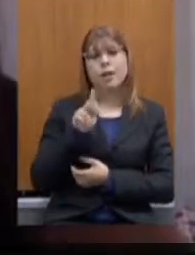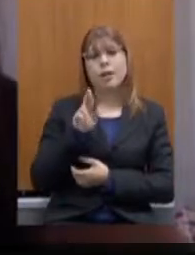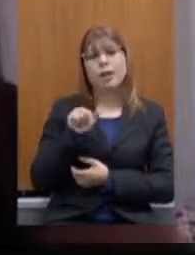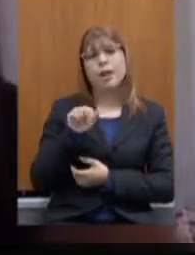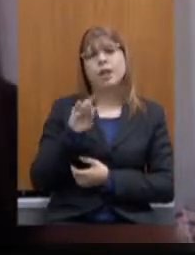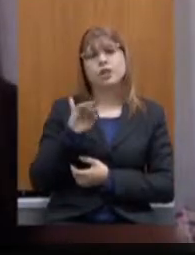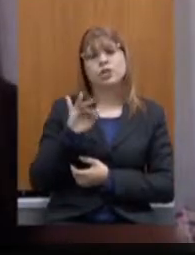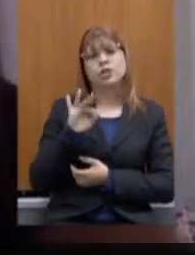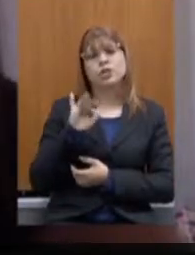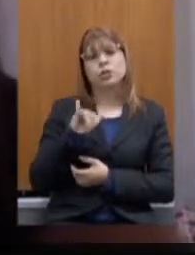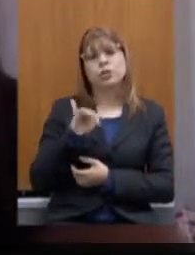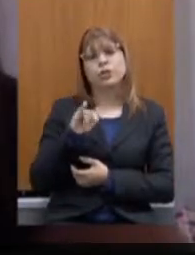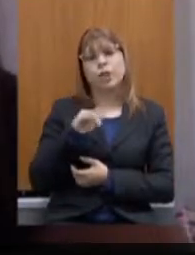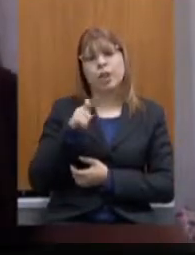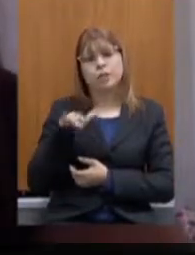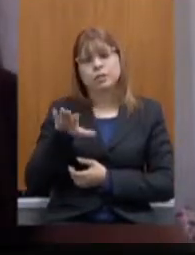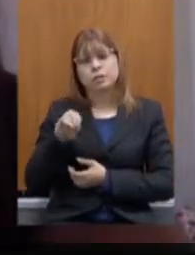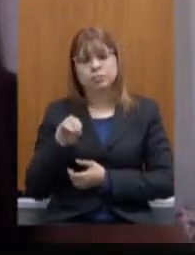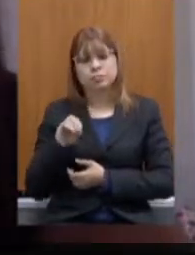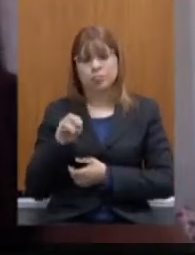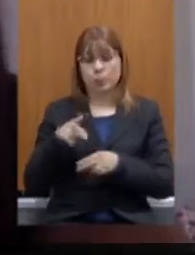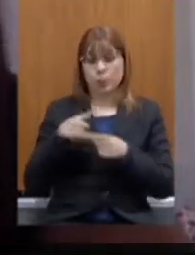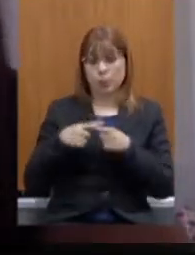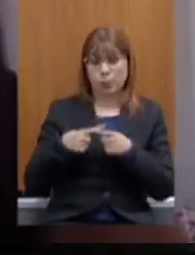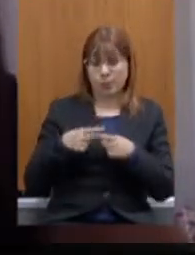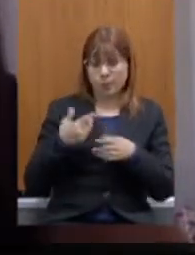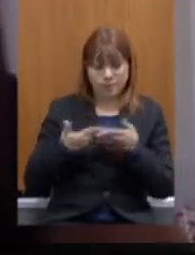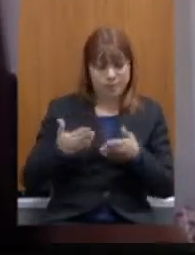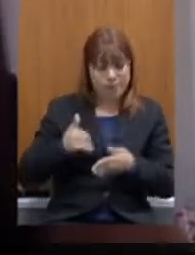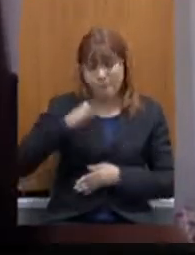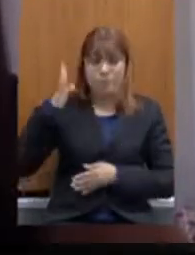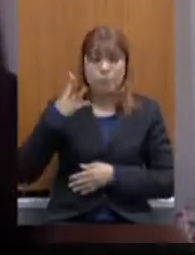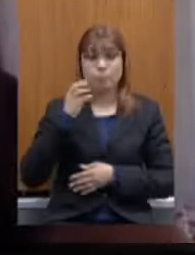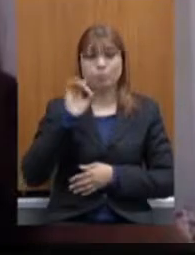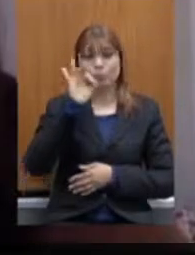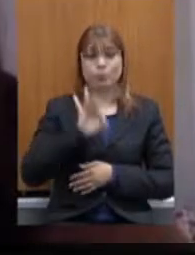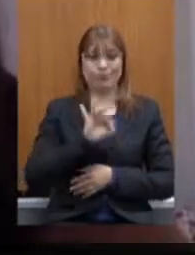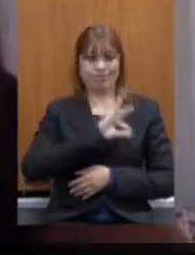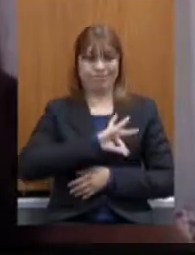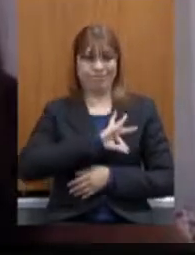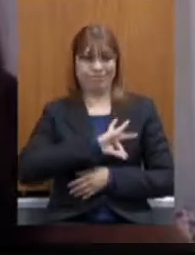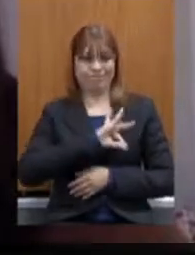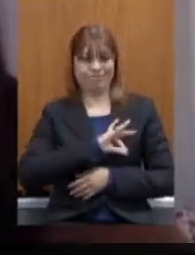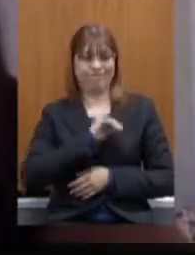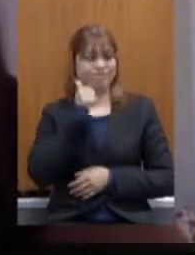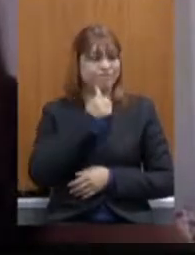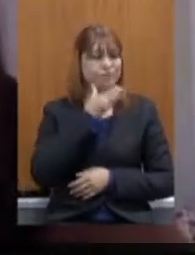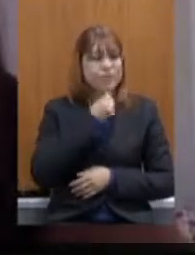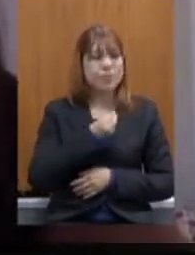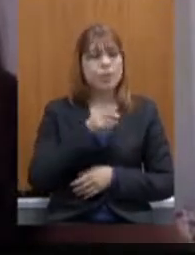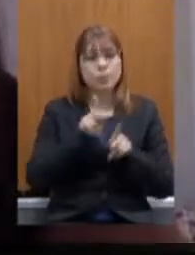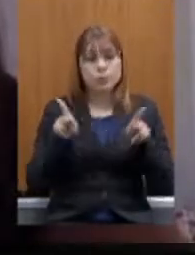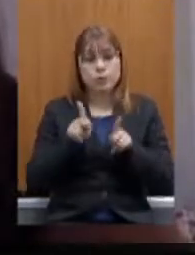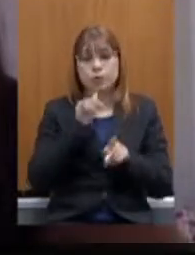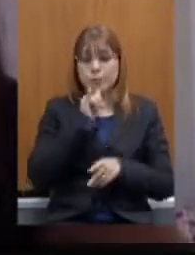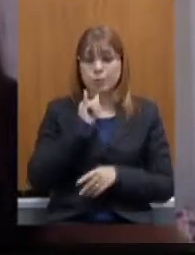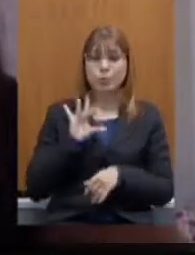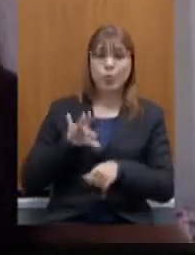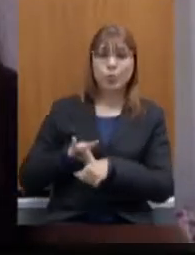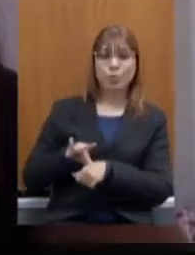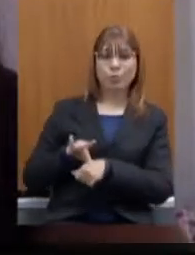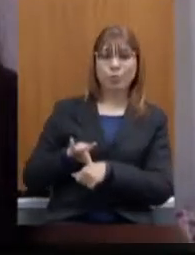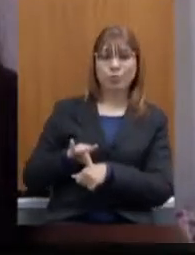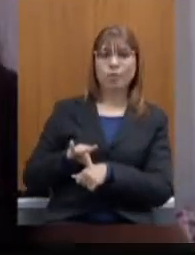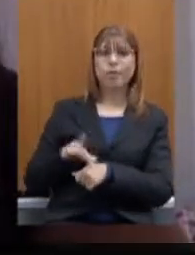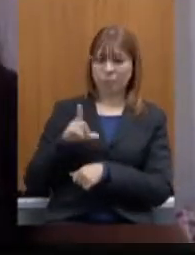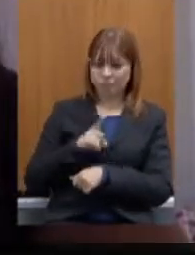hoje causam a perda de há mais de quarenta por cento do salário de um professor ou professora que adoece a